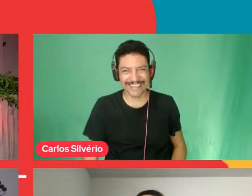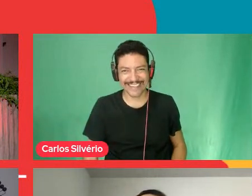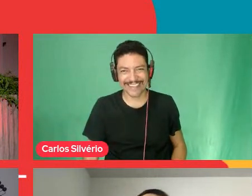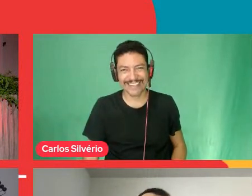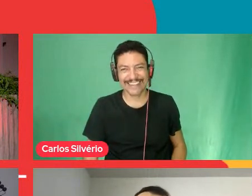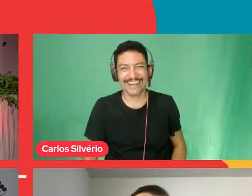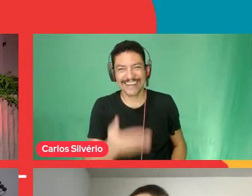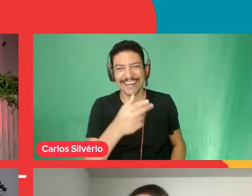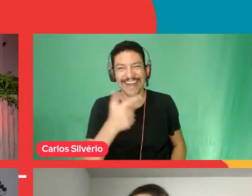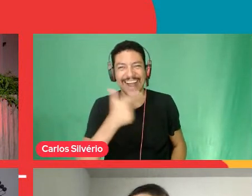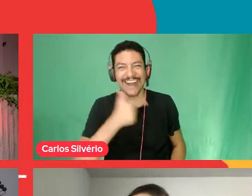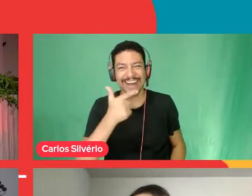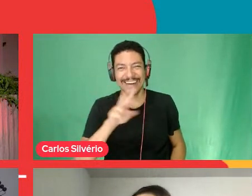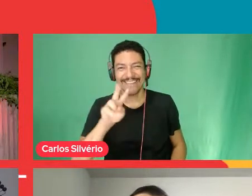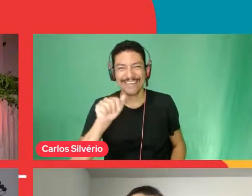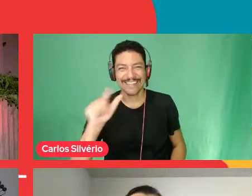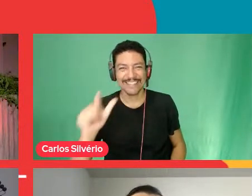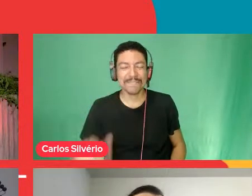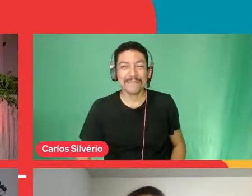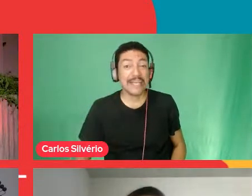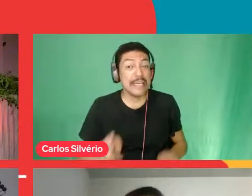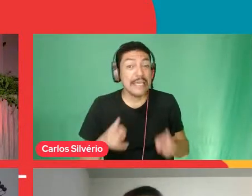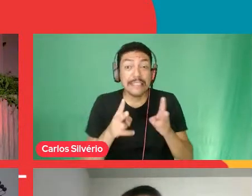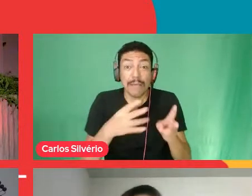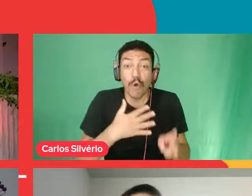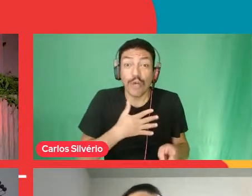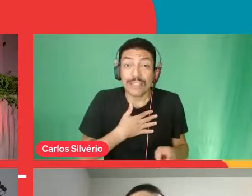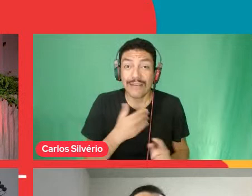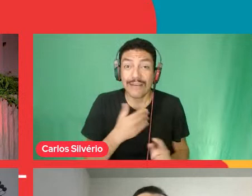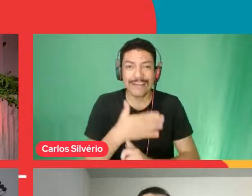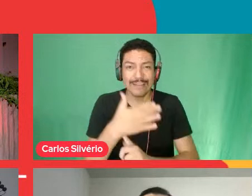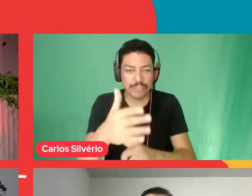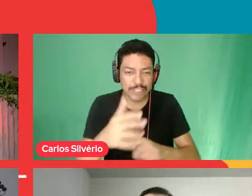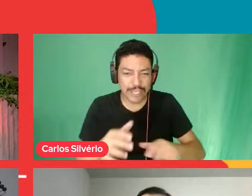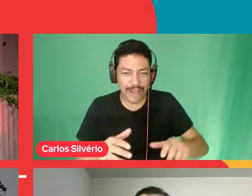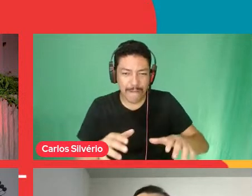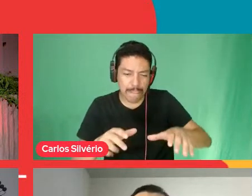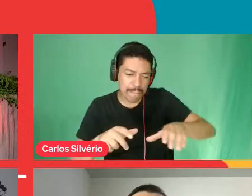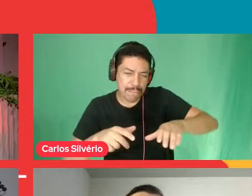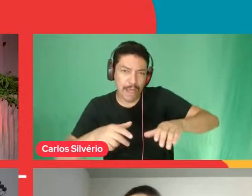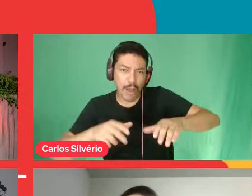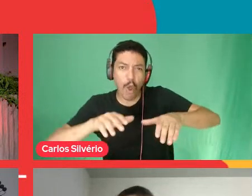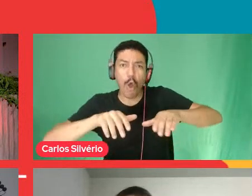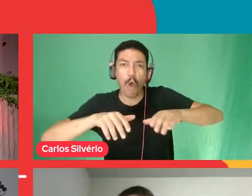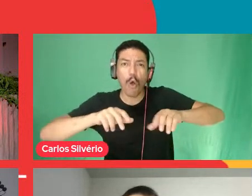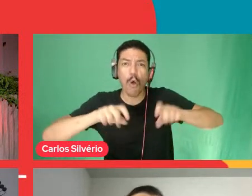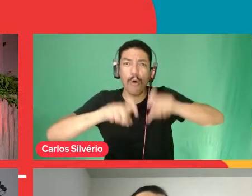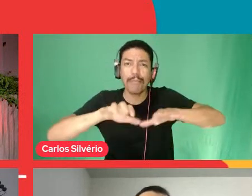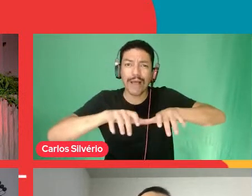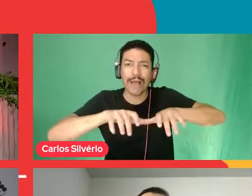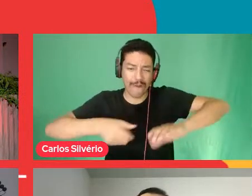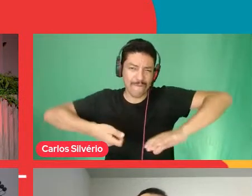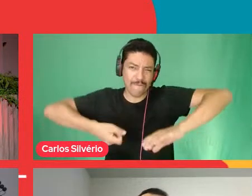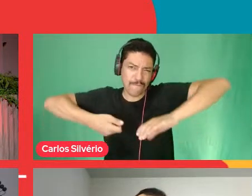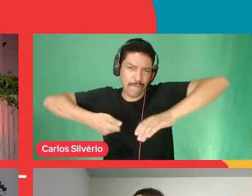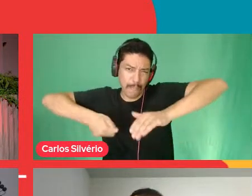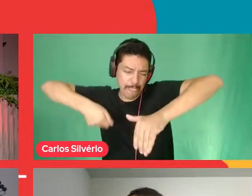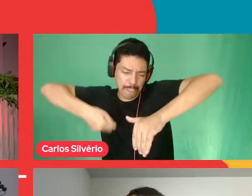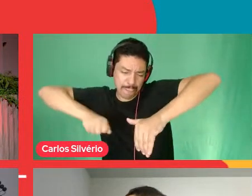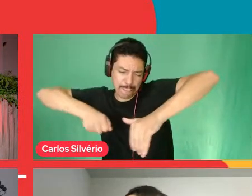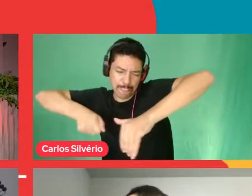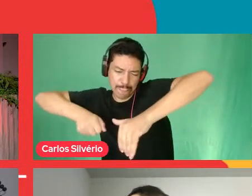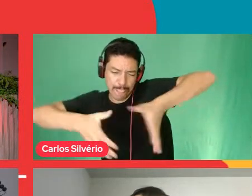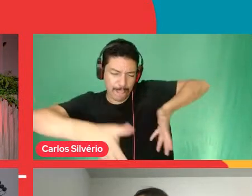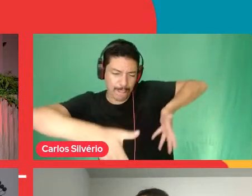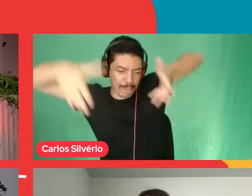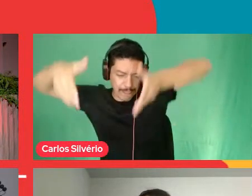E eu sempre gostei de tecnologia. Eu era aquela que desmontava computador, desmontava videocassete. Sim, eu sou da